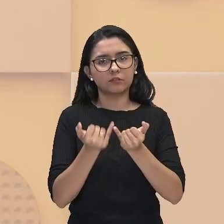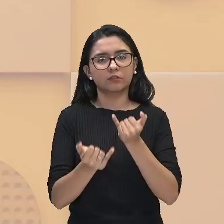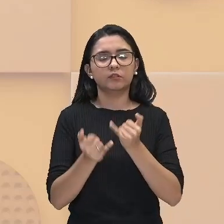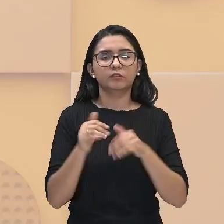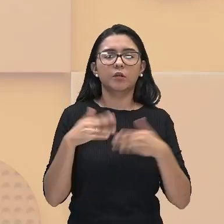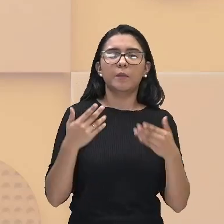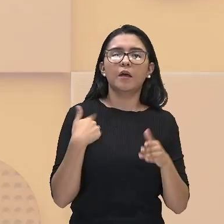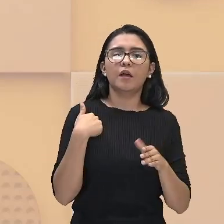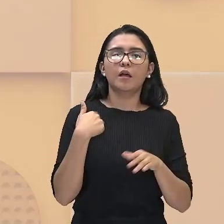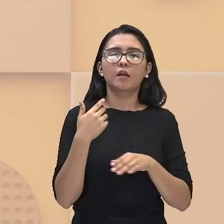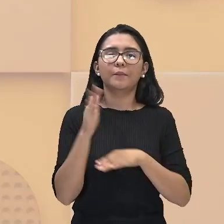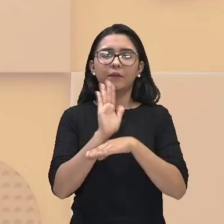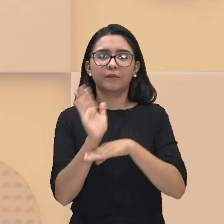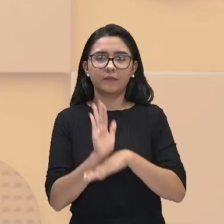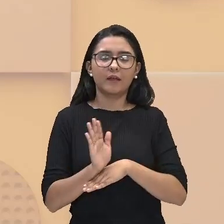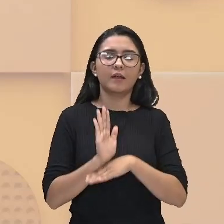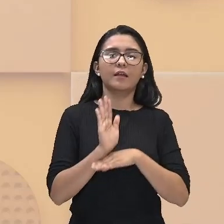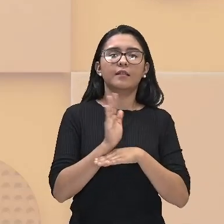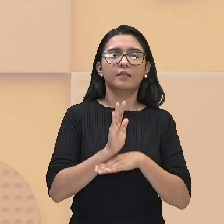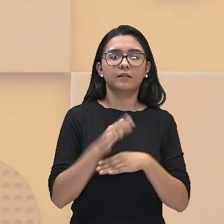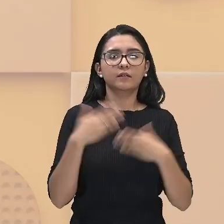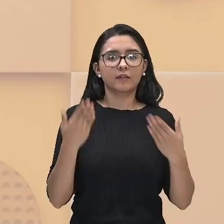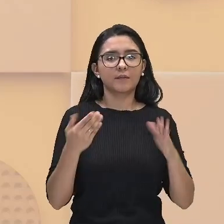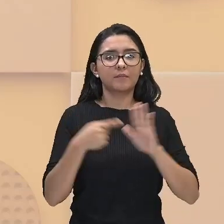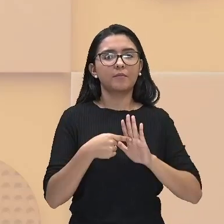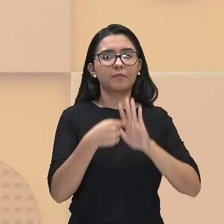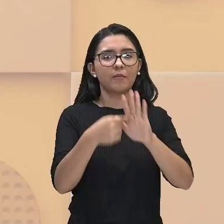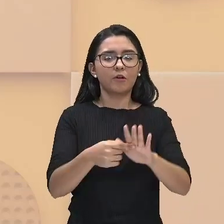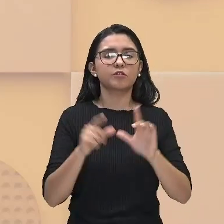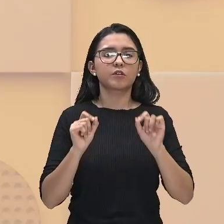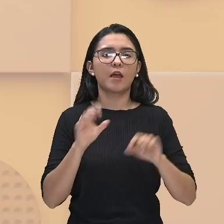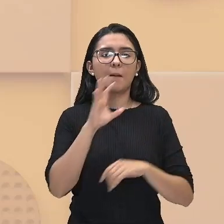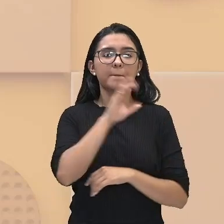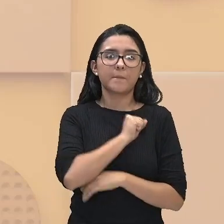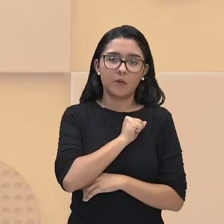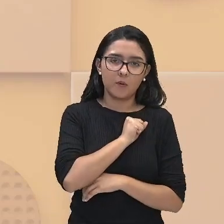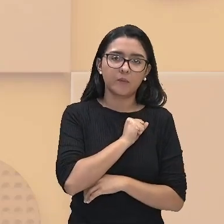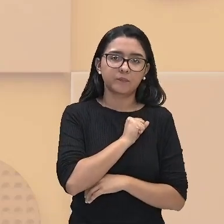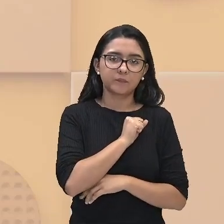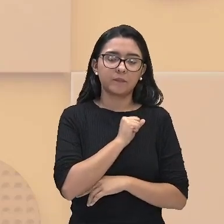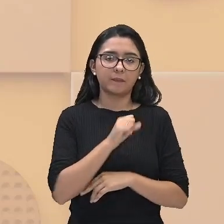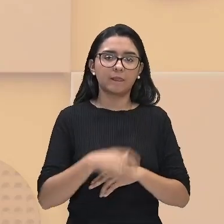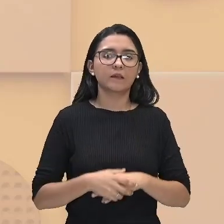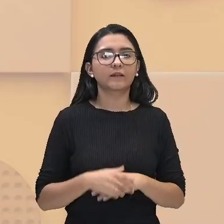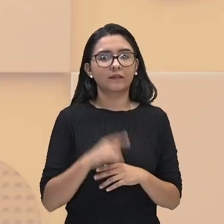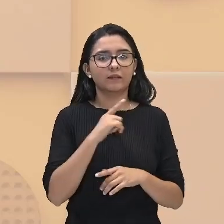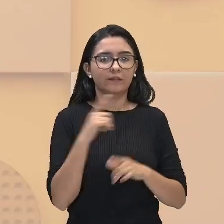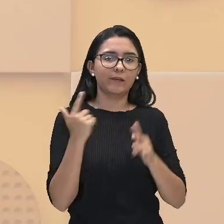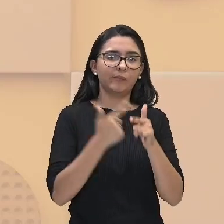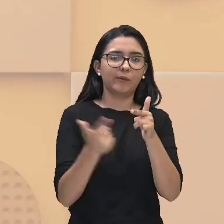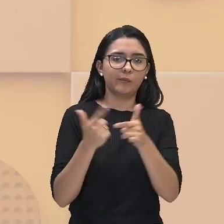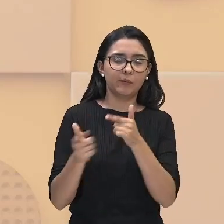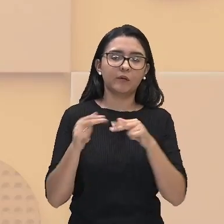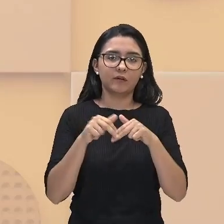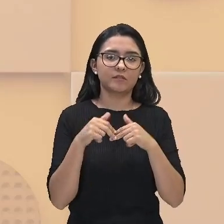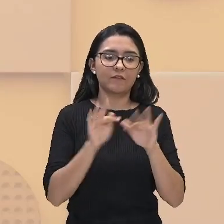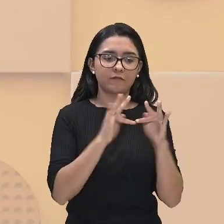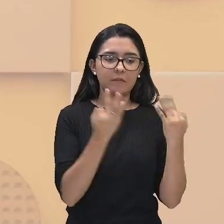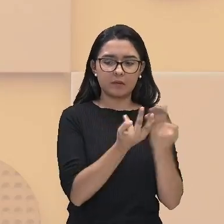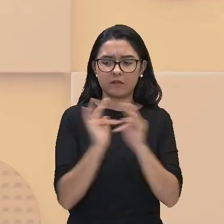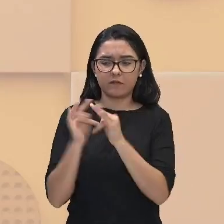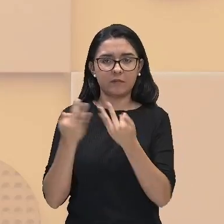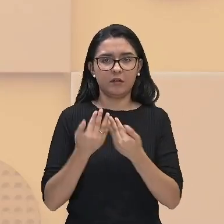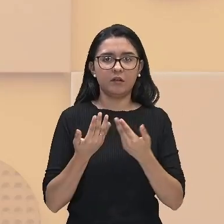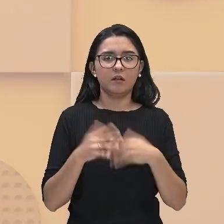uma novela, um filme que vai retratar essa questão de amor impossível por conta das famílias serem rivais ou inimigas.